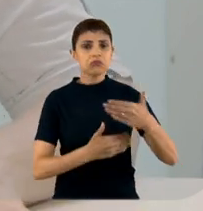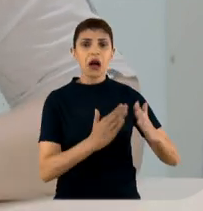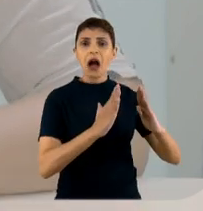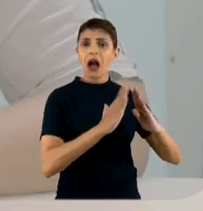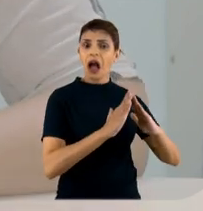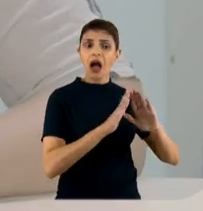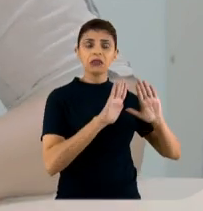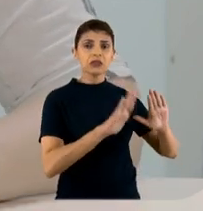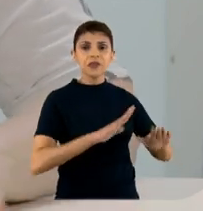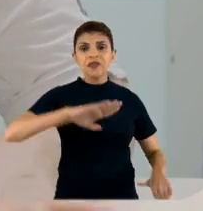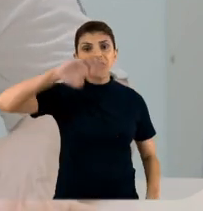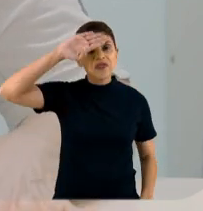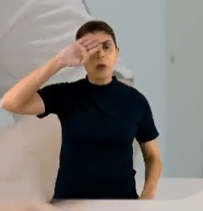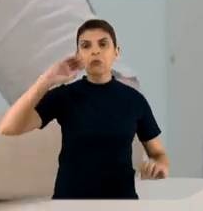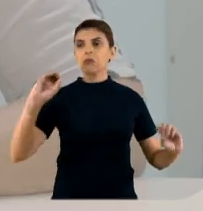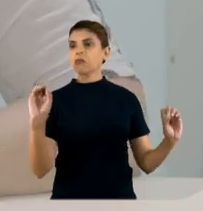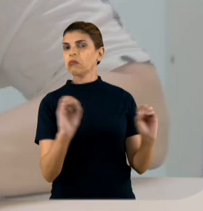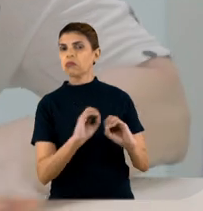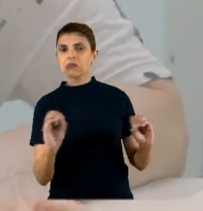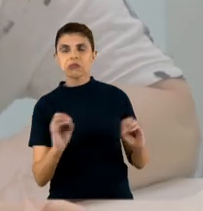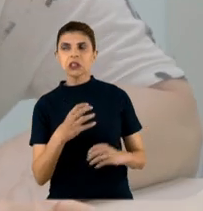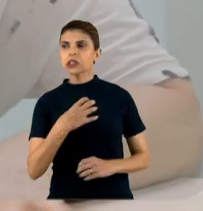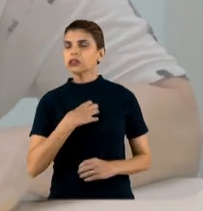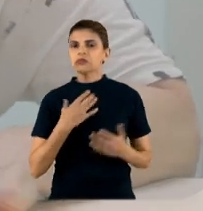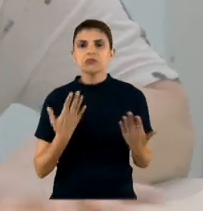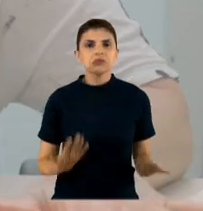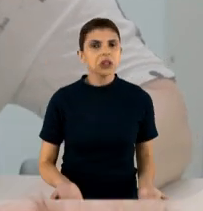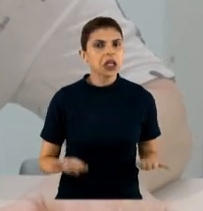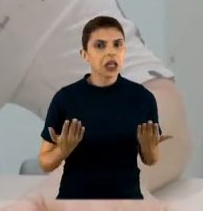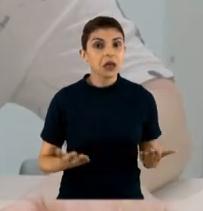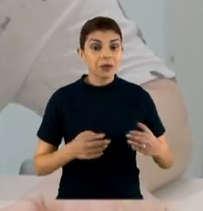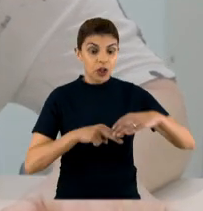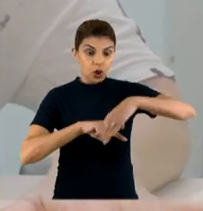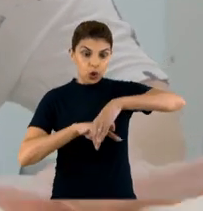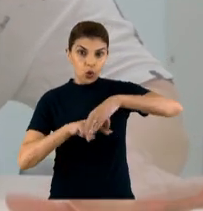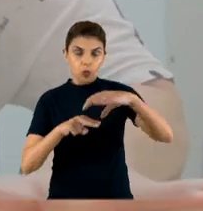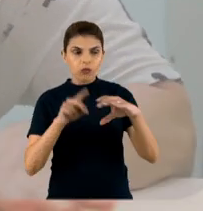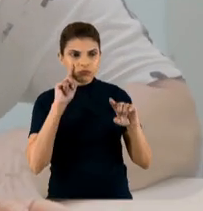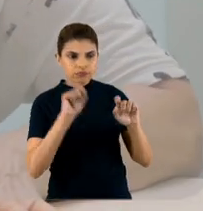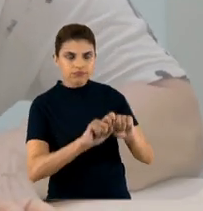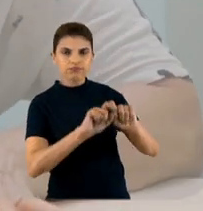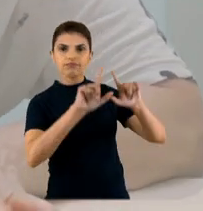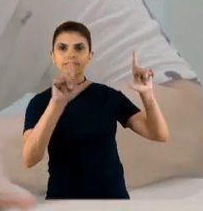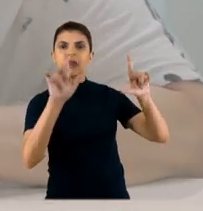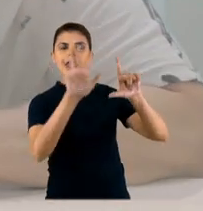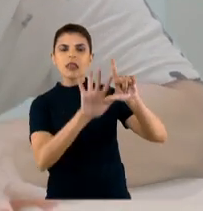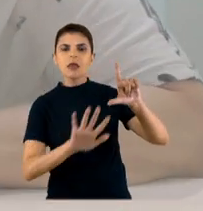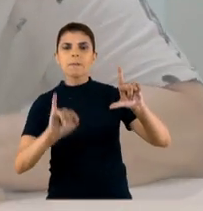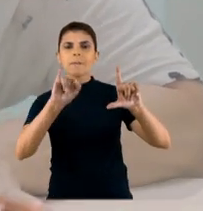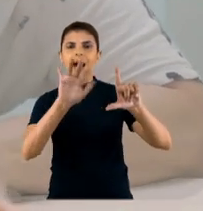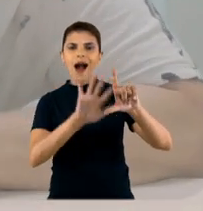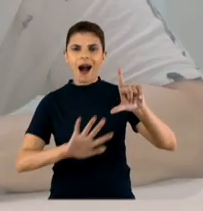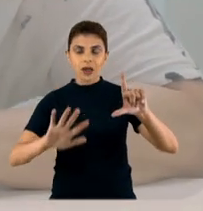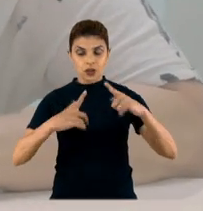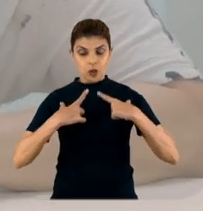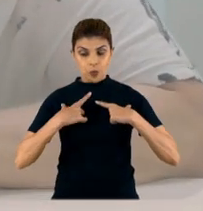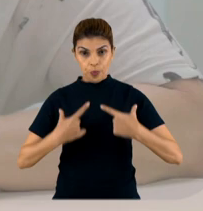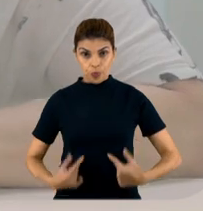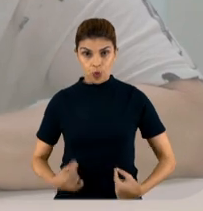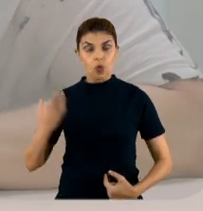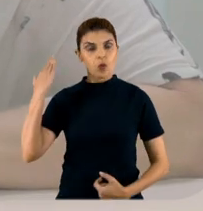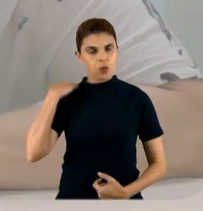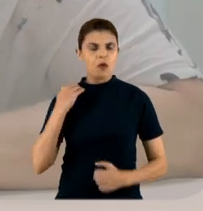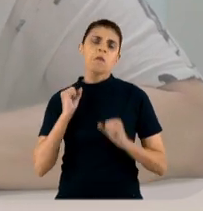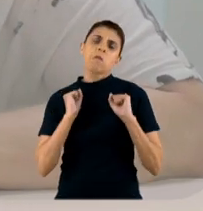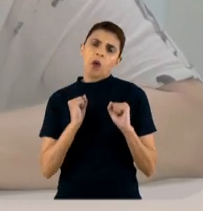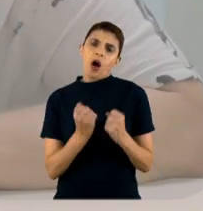casa cas não teve nem febre teve pouquíssimo sintoma mas a tomografia achou uma imagem no pulmão Então é isso e a tomografia